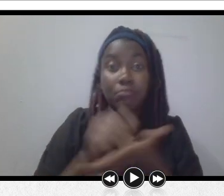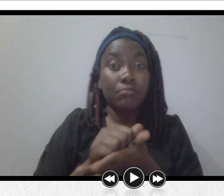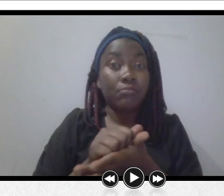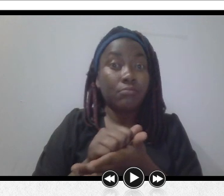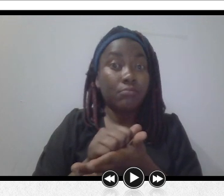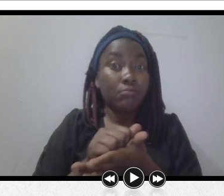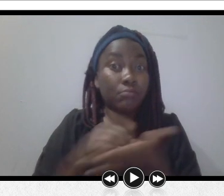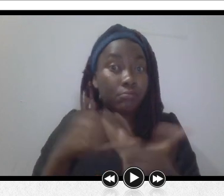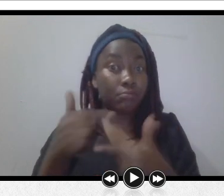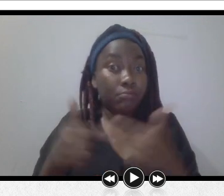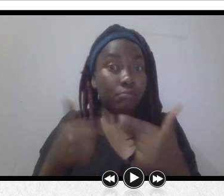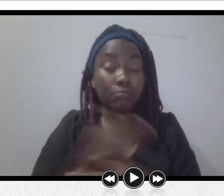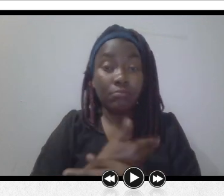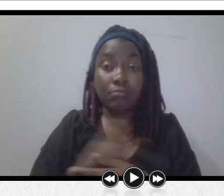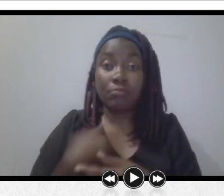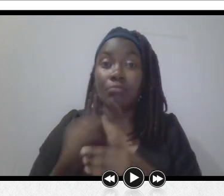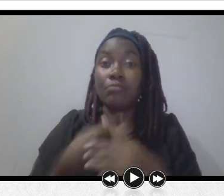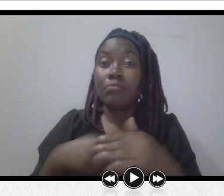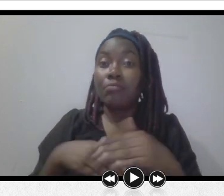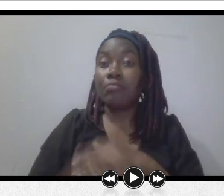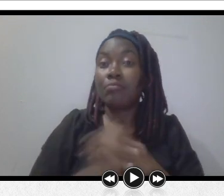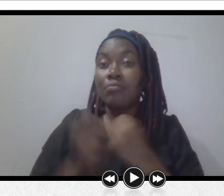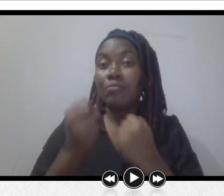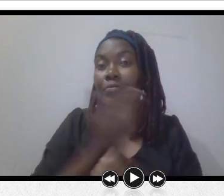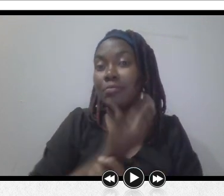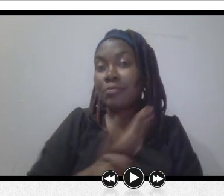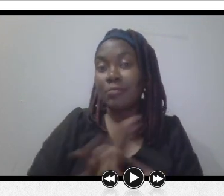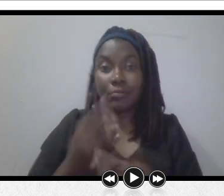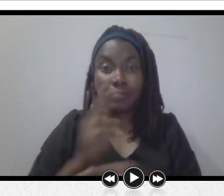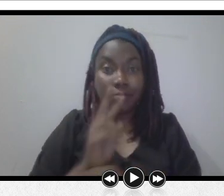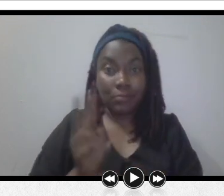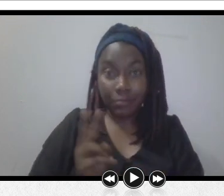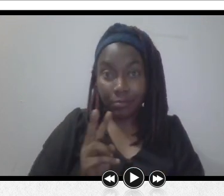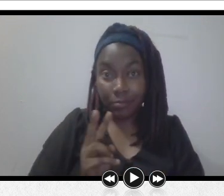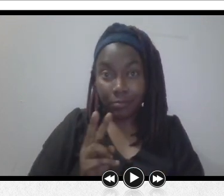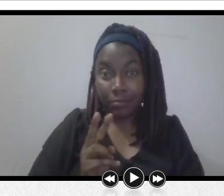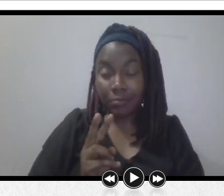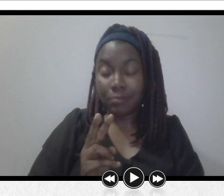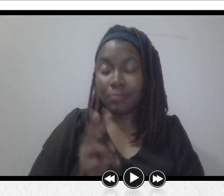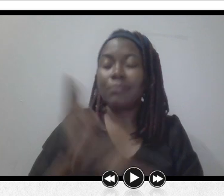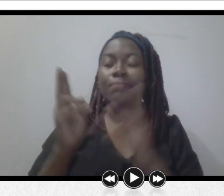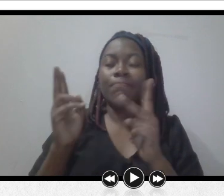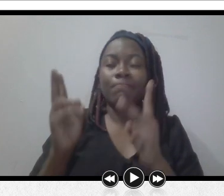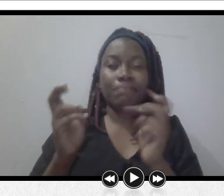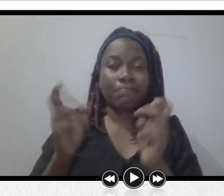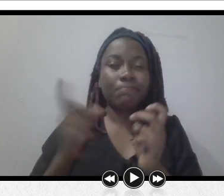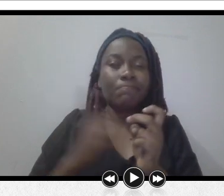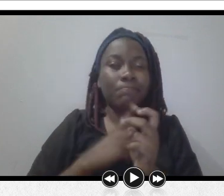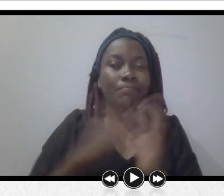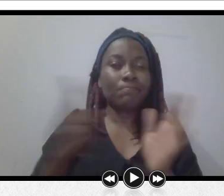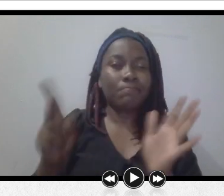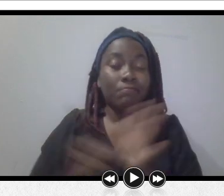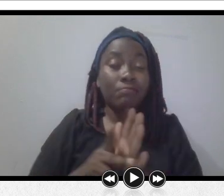serviços públicos, né, nós reservamos para o poder público essa fiscalização. notadamente onde eu tenho, né,